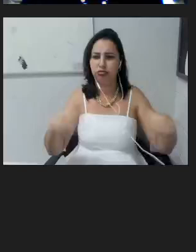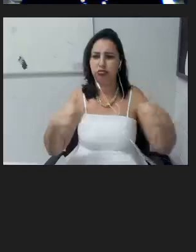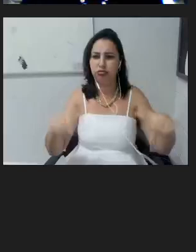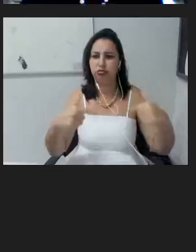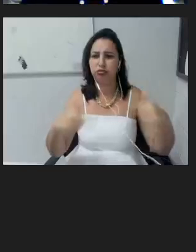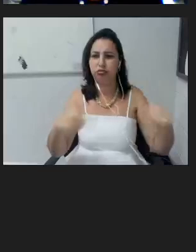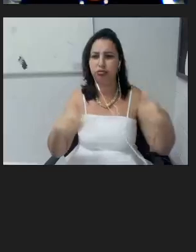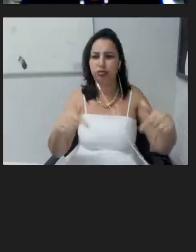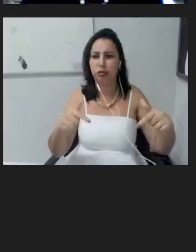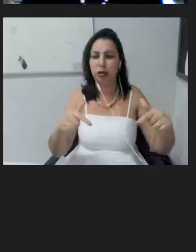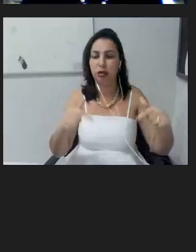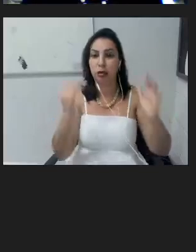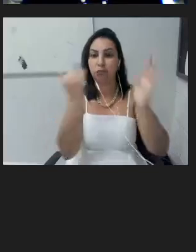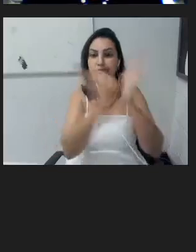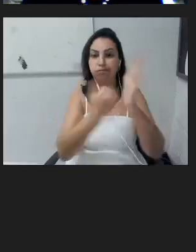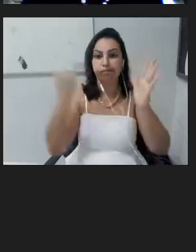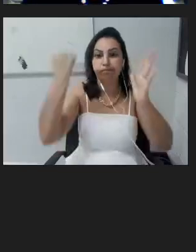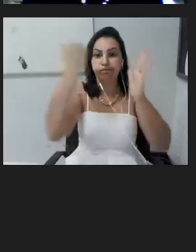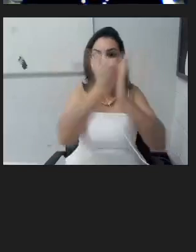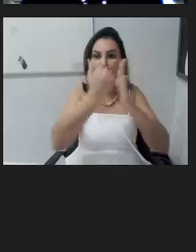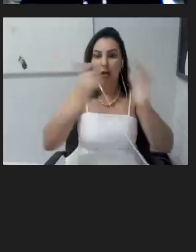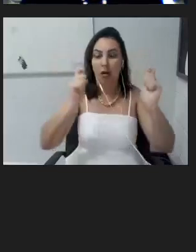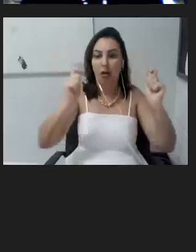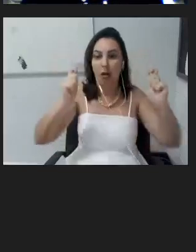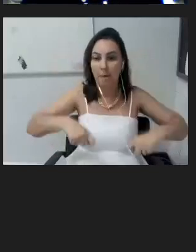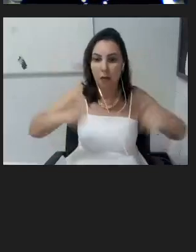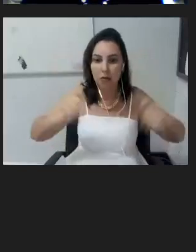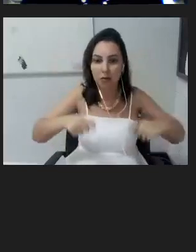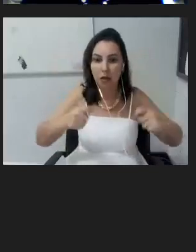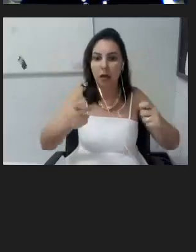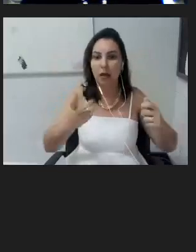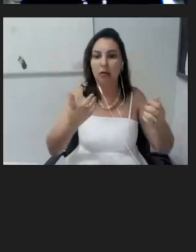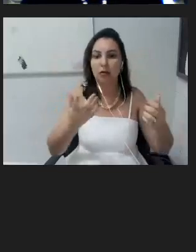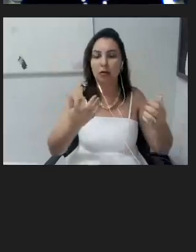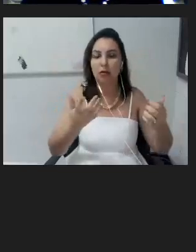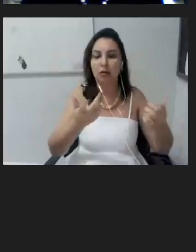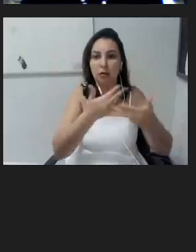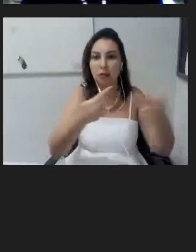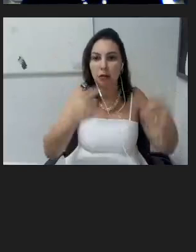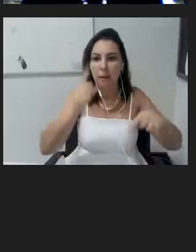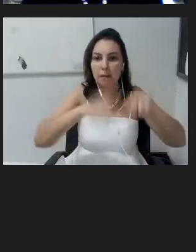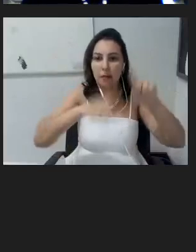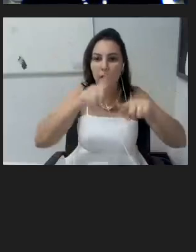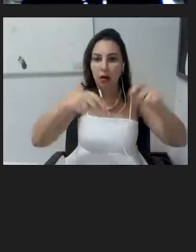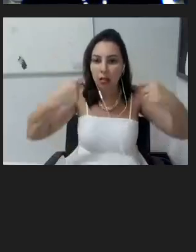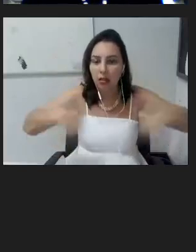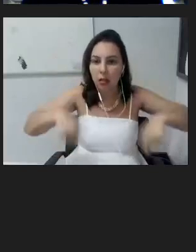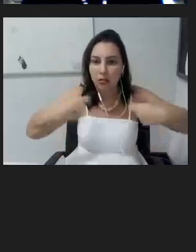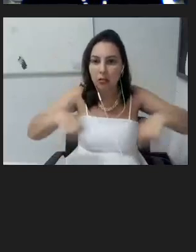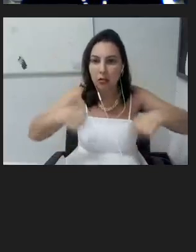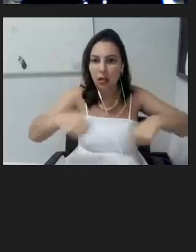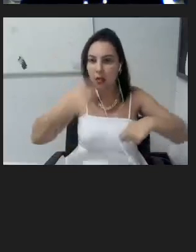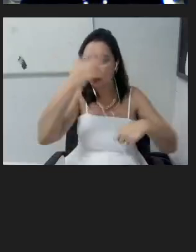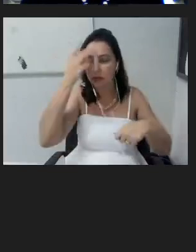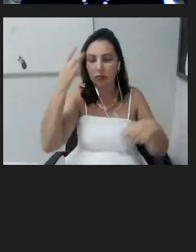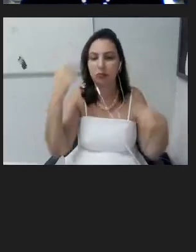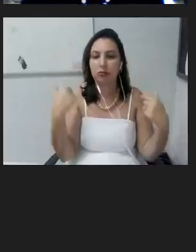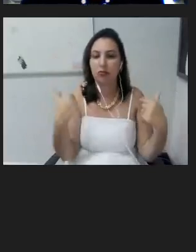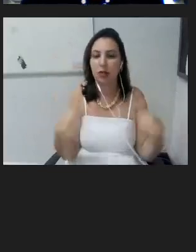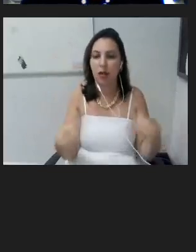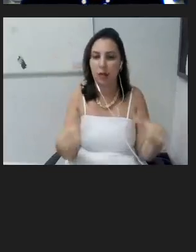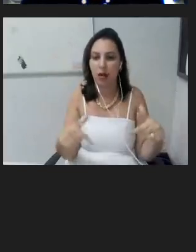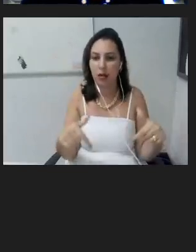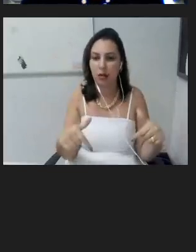correspondem ou excedem as capacidades, os recursos ou as necessidades do trabalhador, que